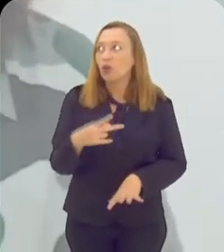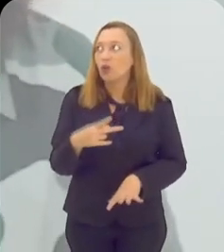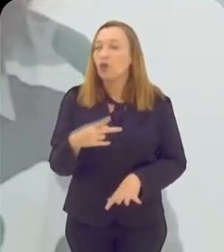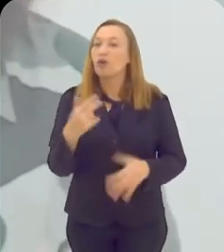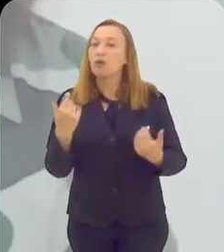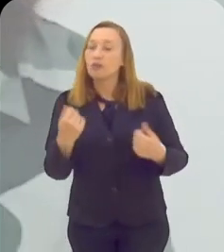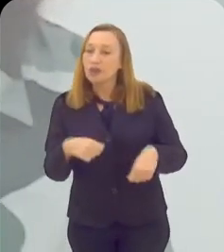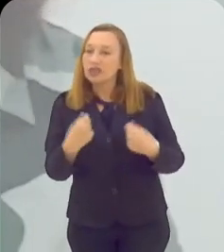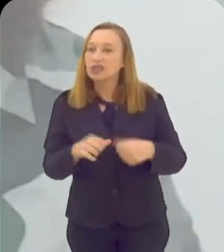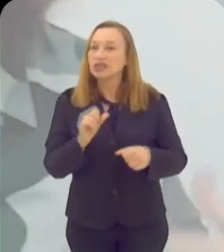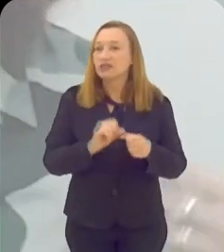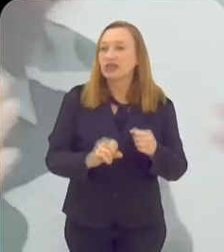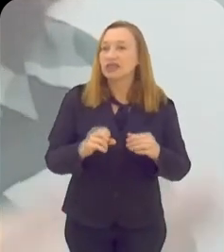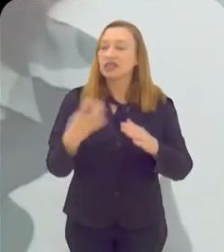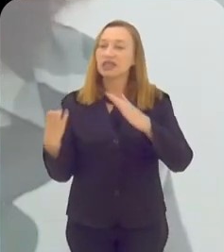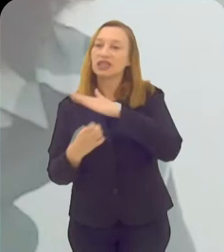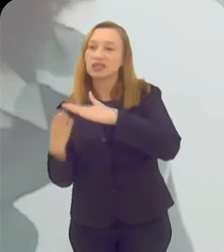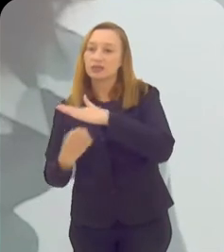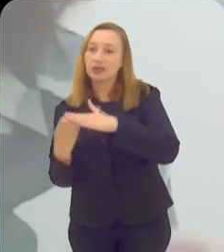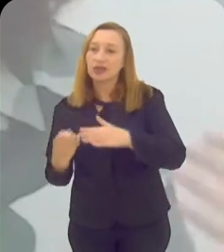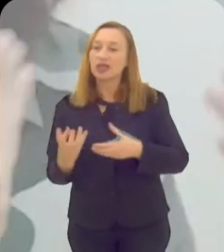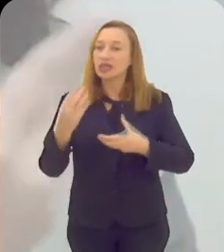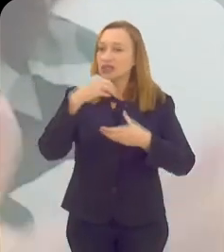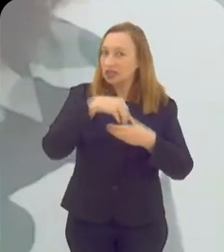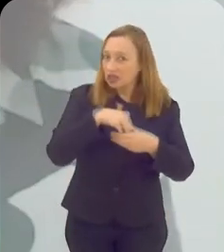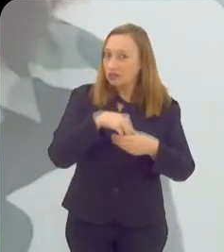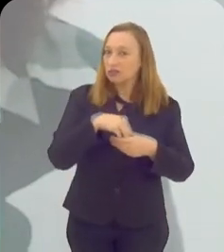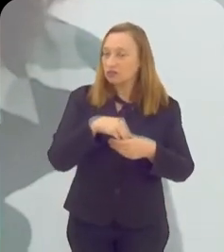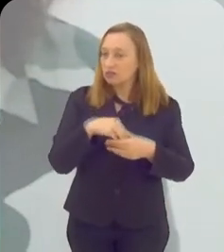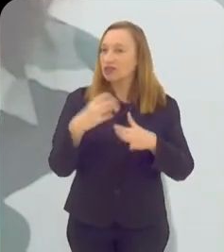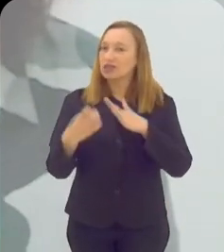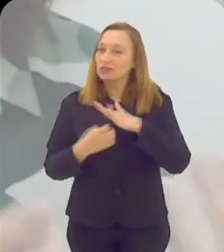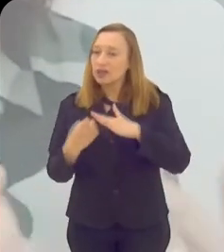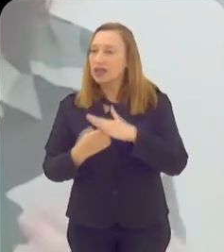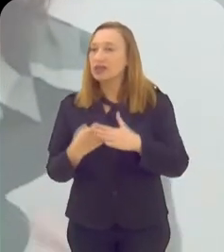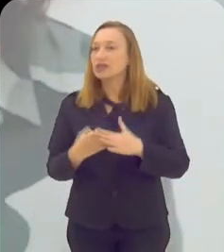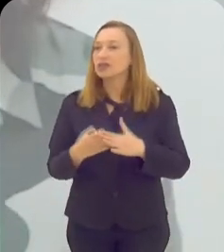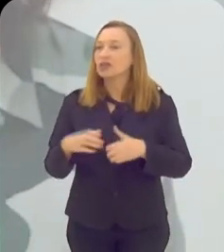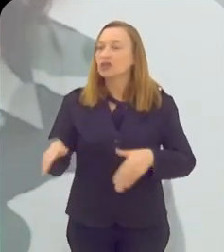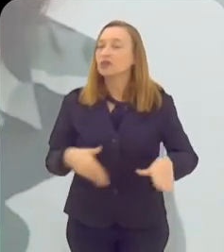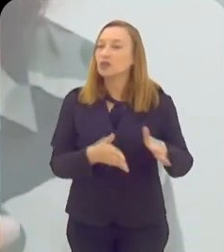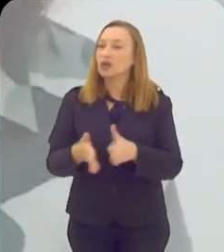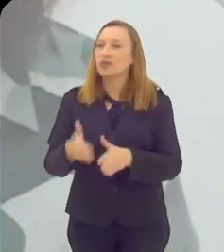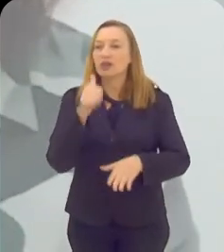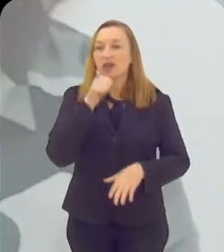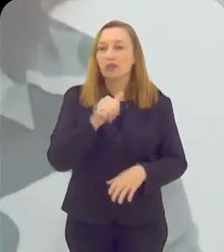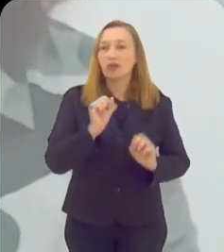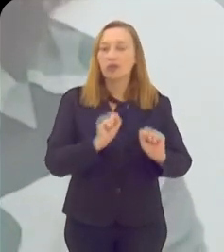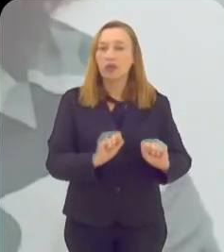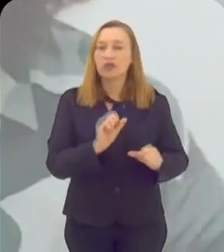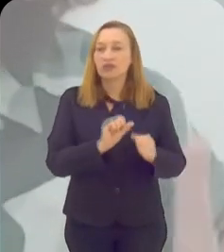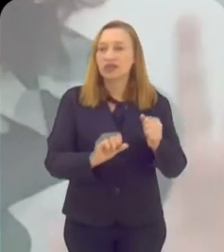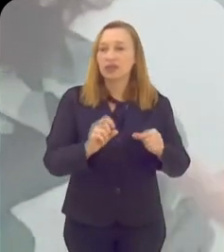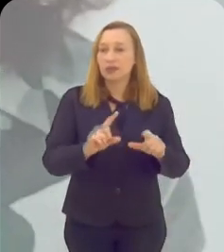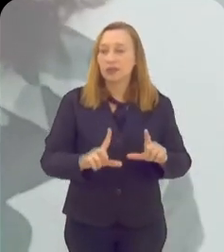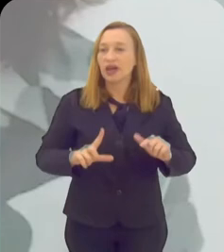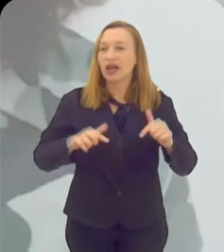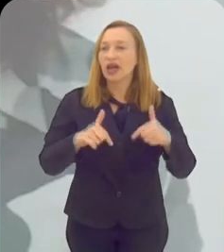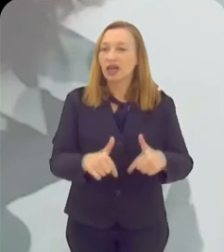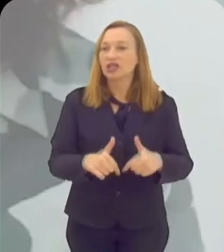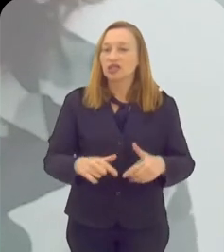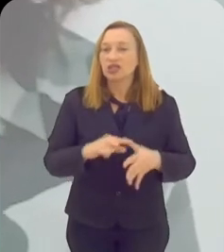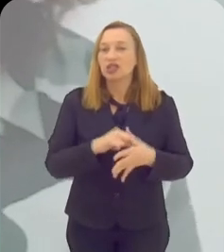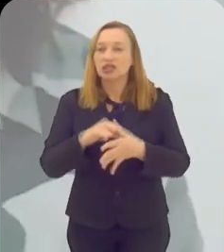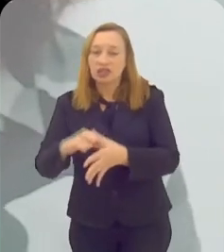gente falou do que precisa ser feito nas empresas e para dentro das empresas, no caminho que as mulheres precisam fazer